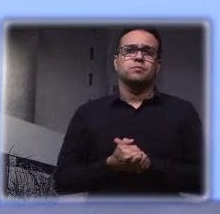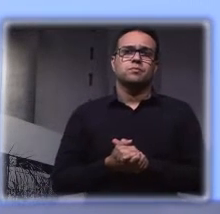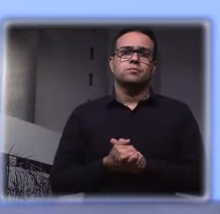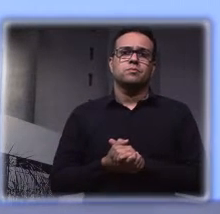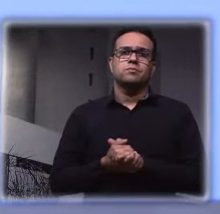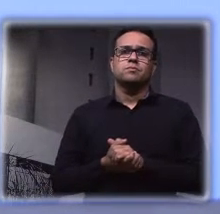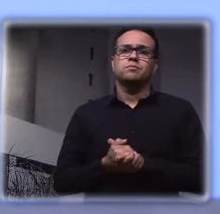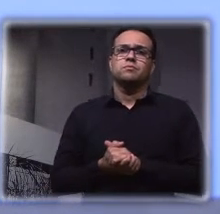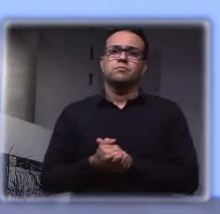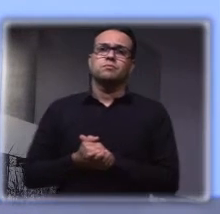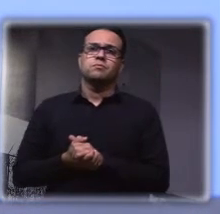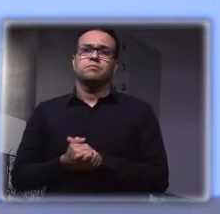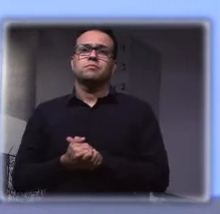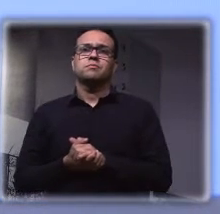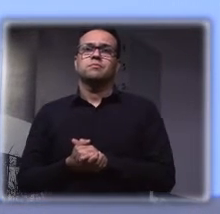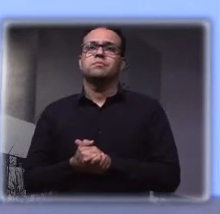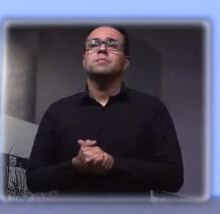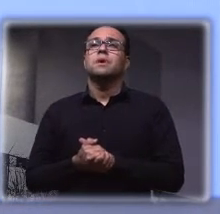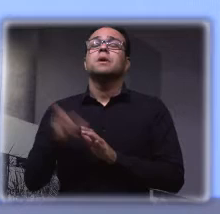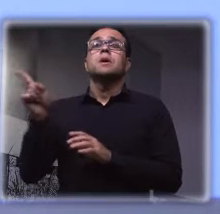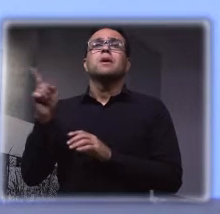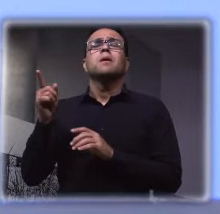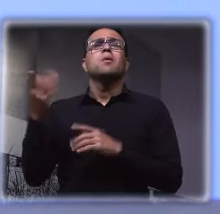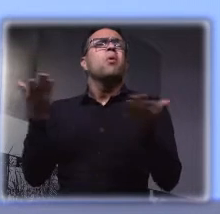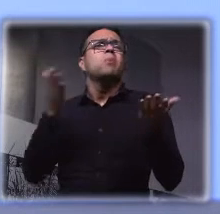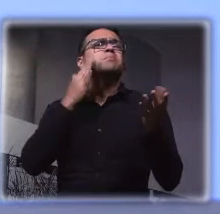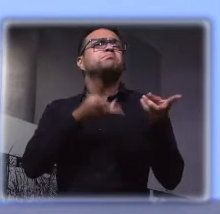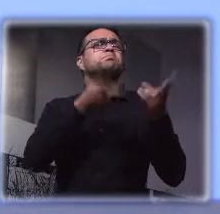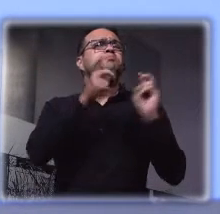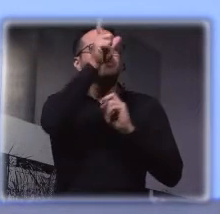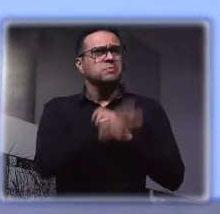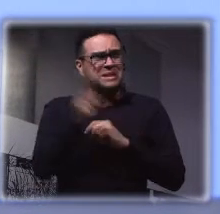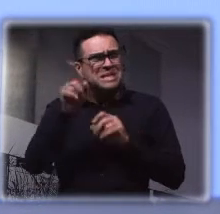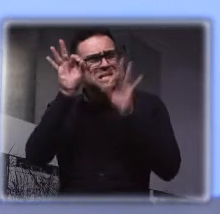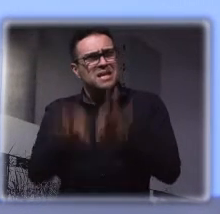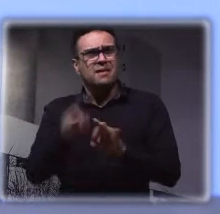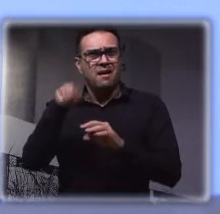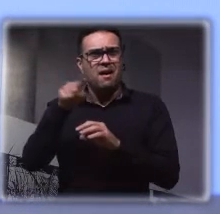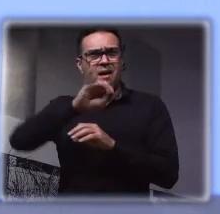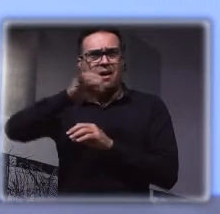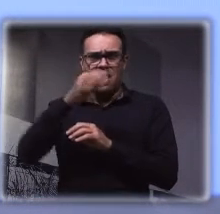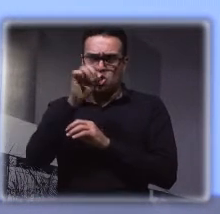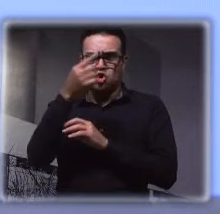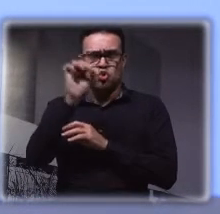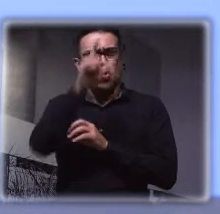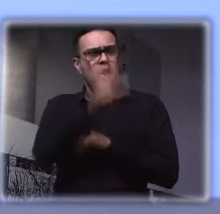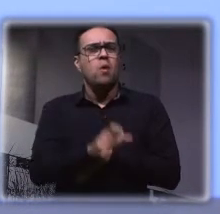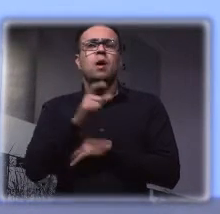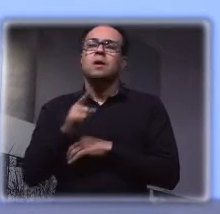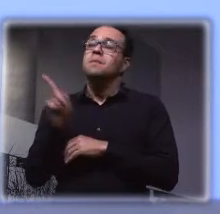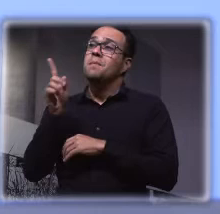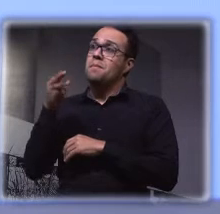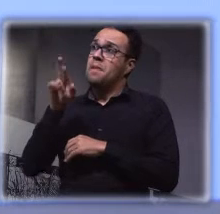Promotora quer saber também da Dona Maria como é que ela reconheceu o João e se ela tem certeza que era ele. E a